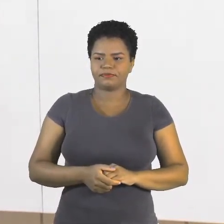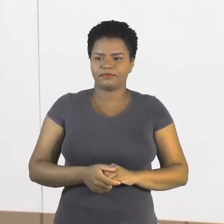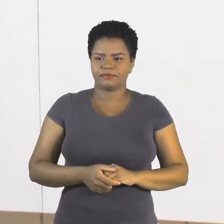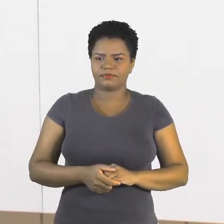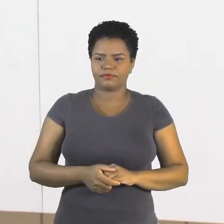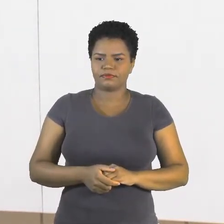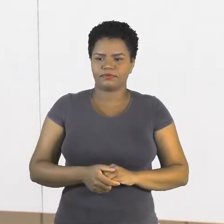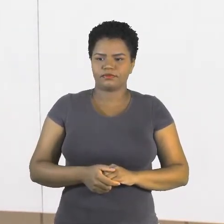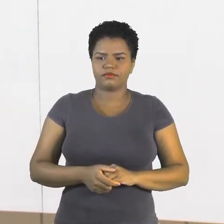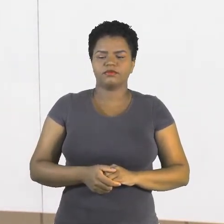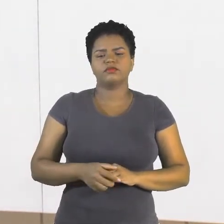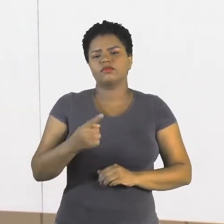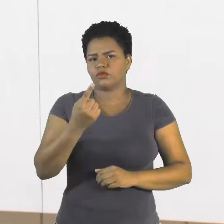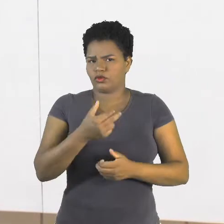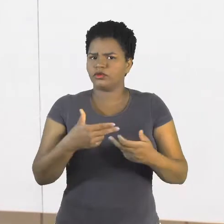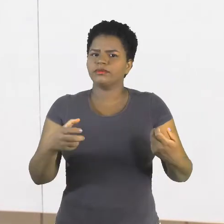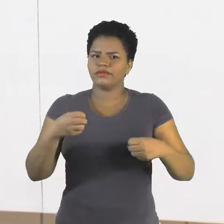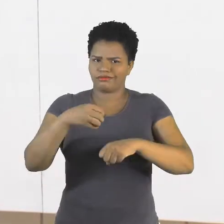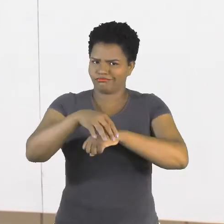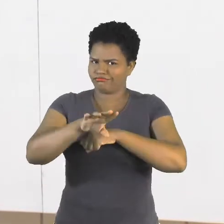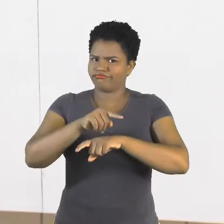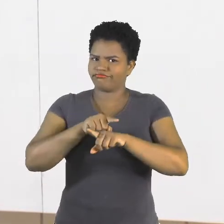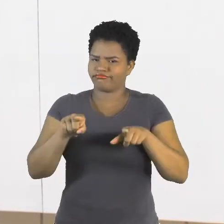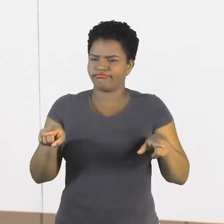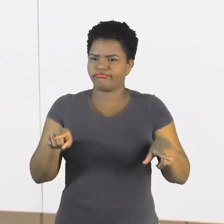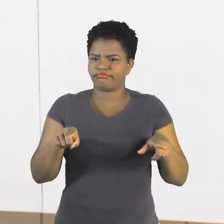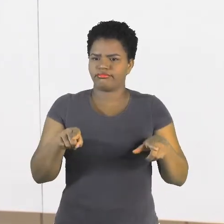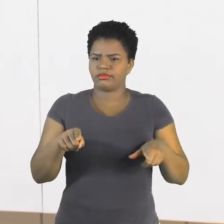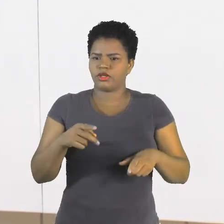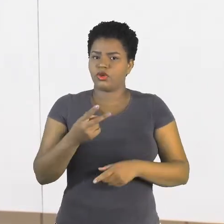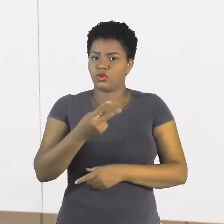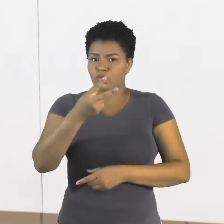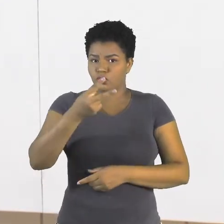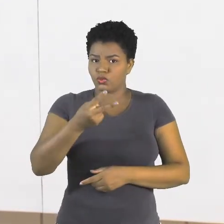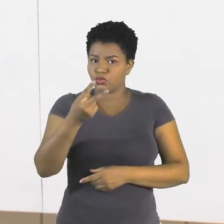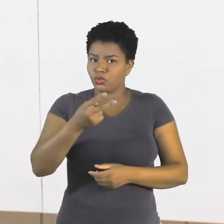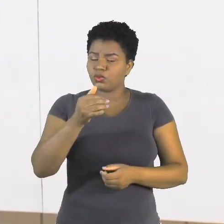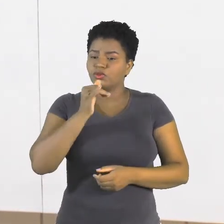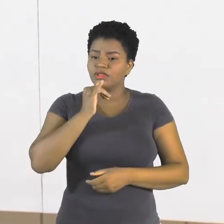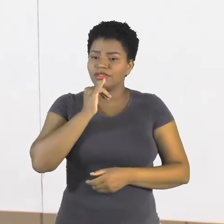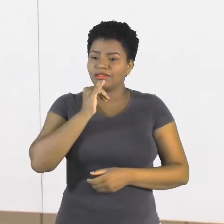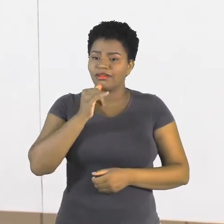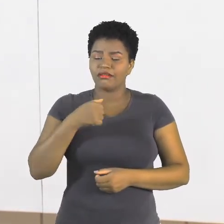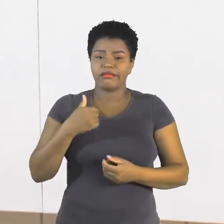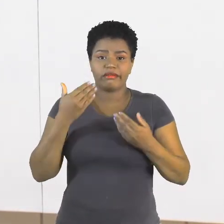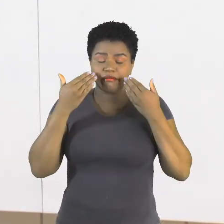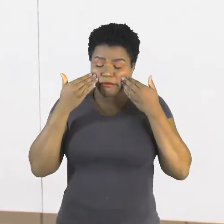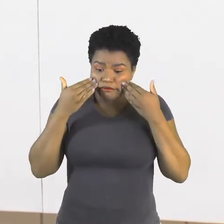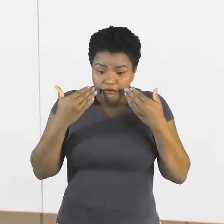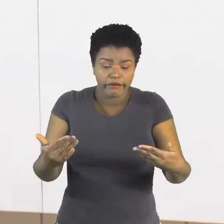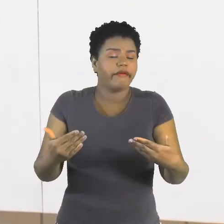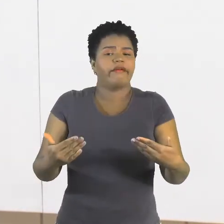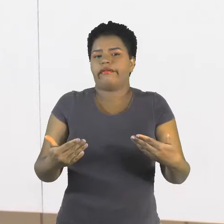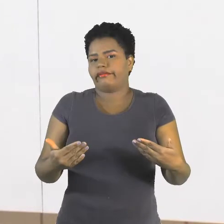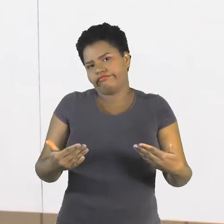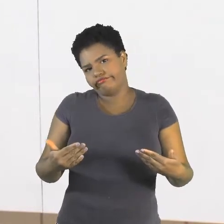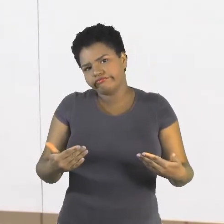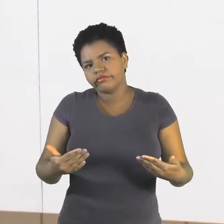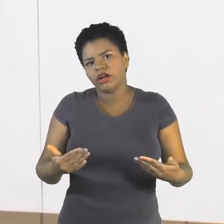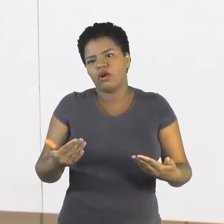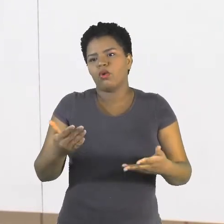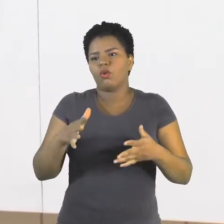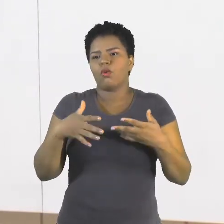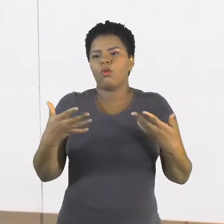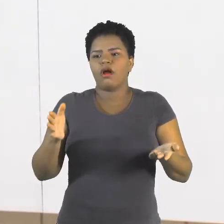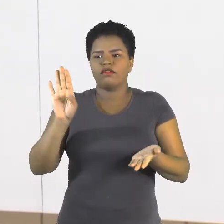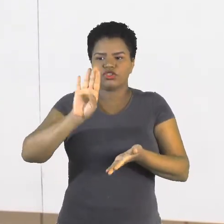e uma coisa que eu quero falar para vocês. Nesses dois exemplos está de cara, assim, na cara mesmo, quem que a gente vai eliminar.